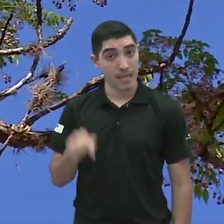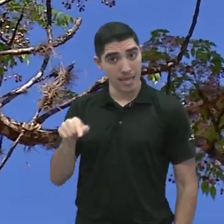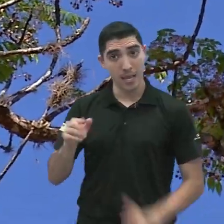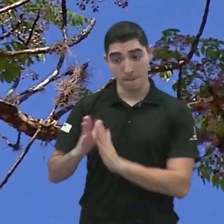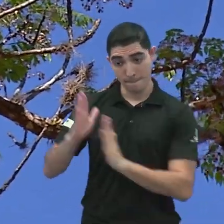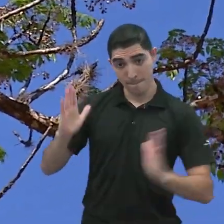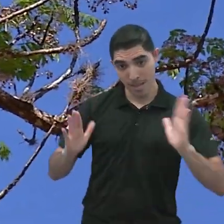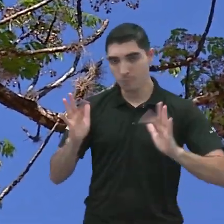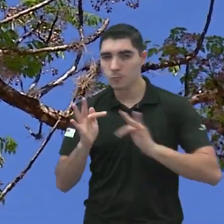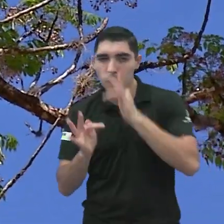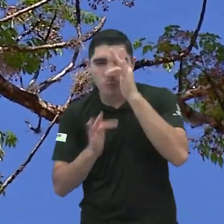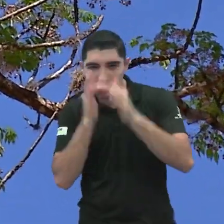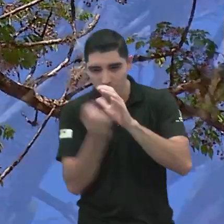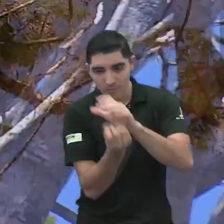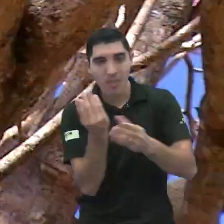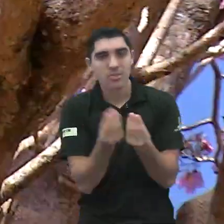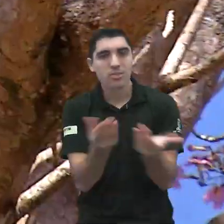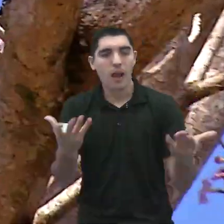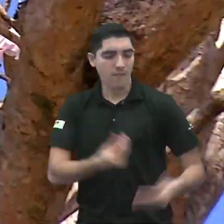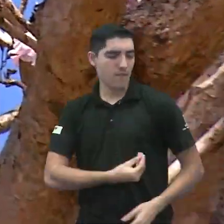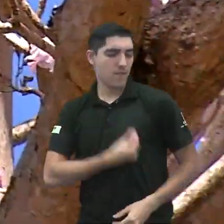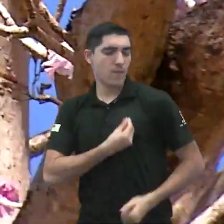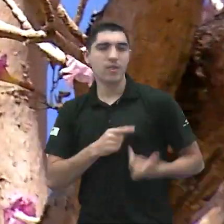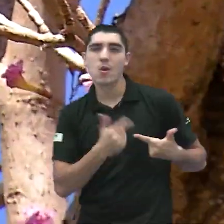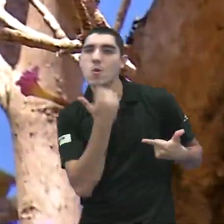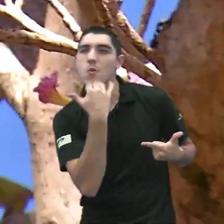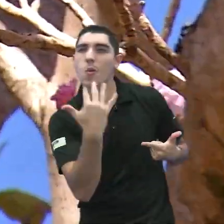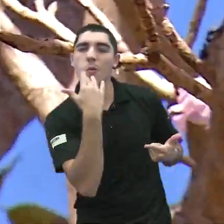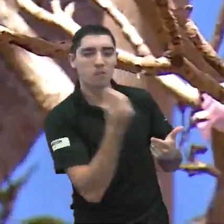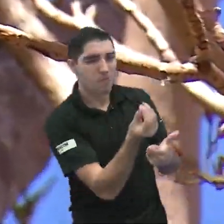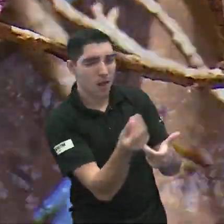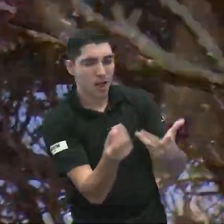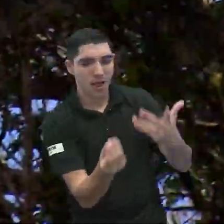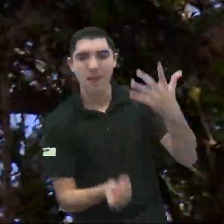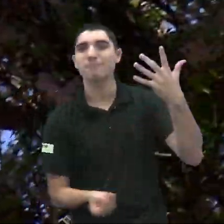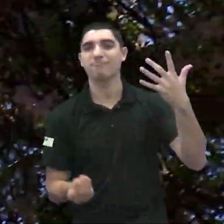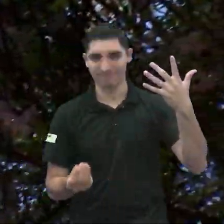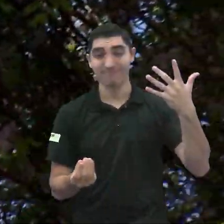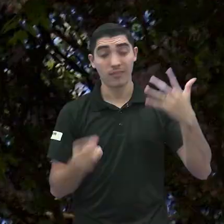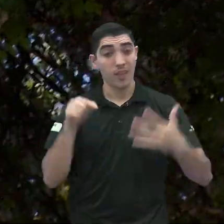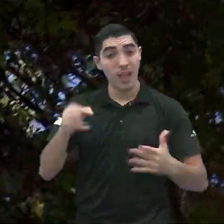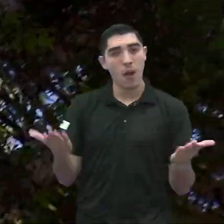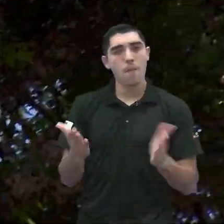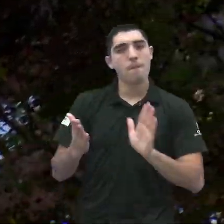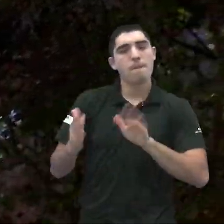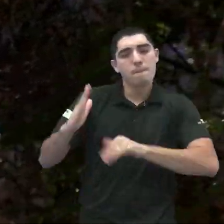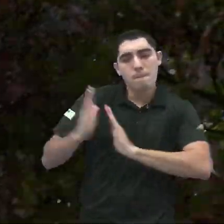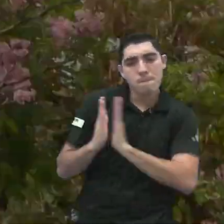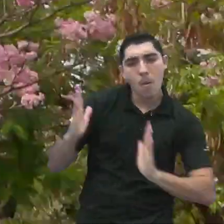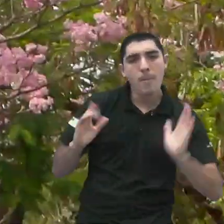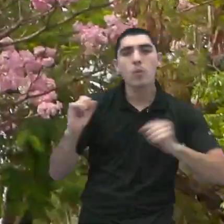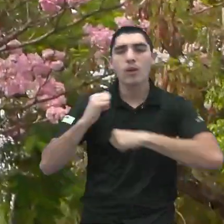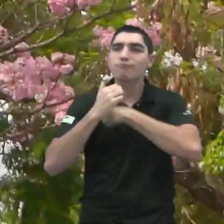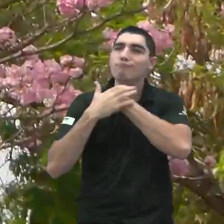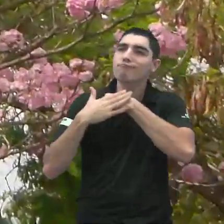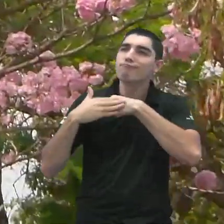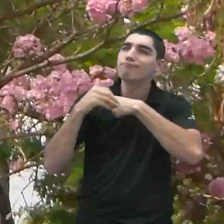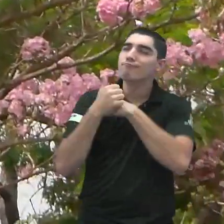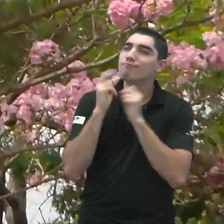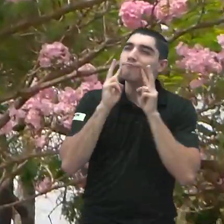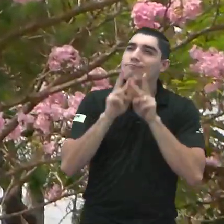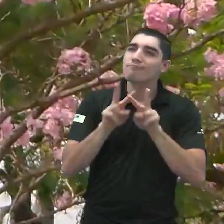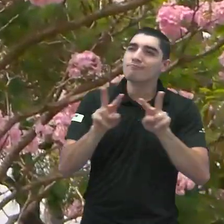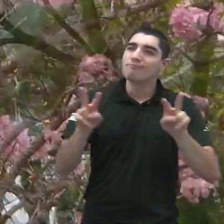A primavera traz vida, cor e renovação para São José. É tempo de apreciar, cuidar e celebrar